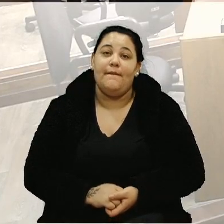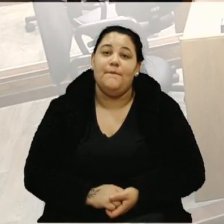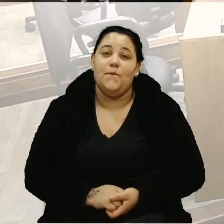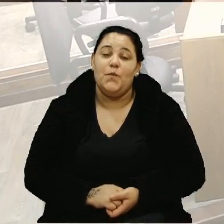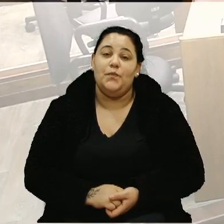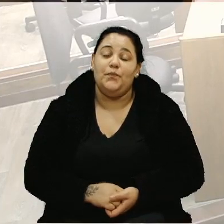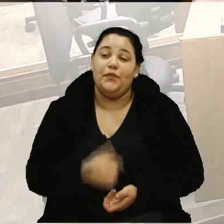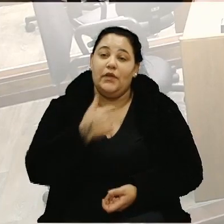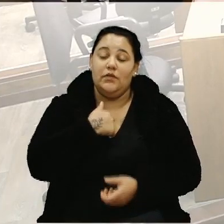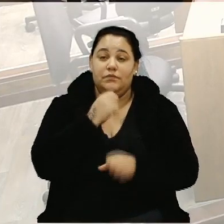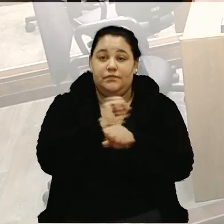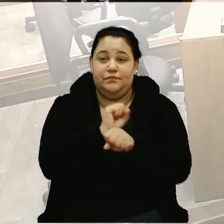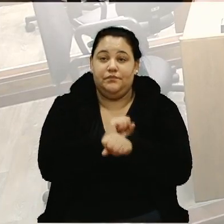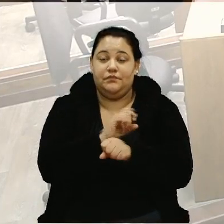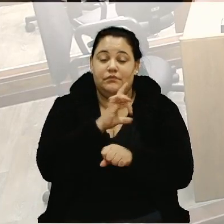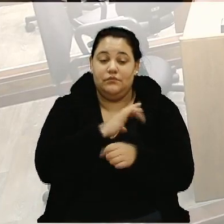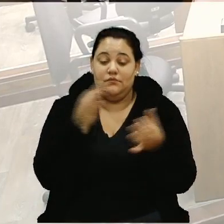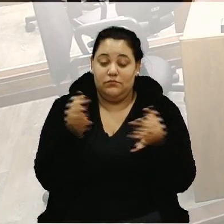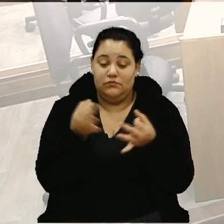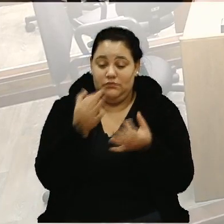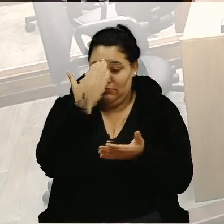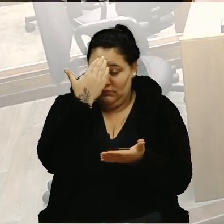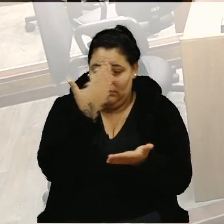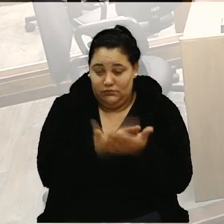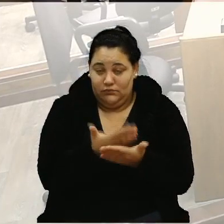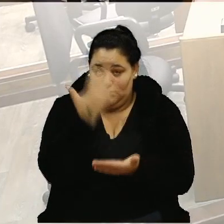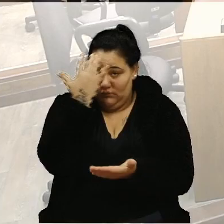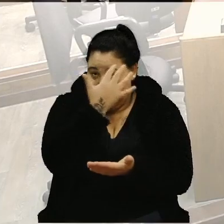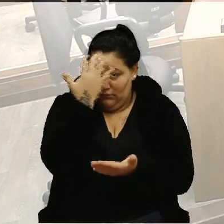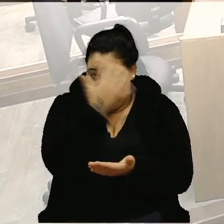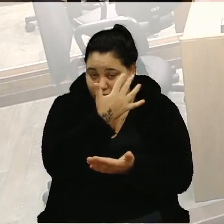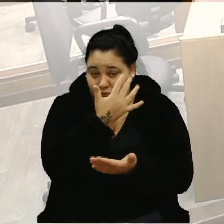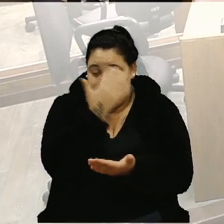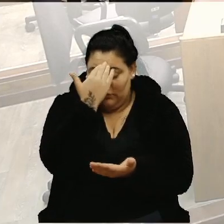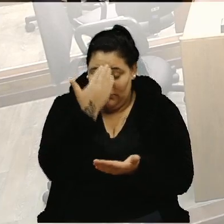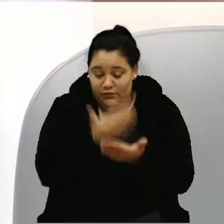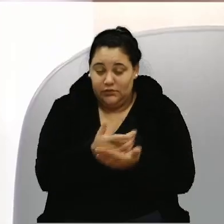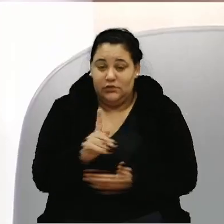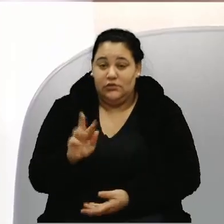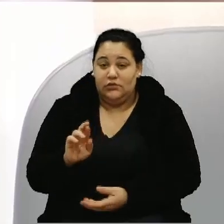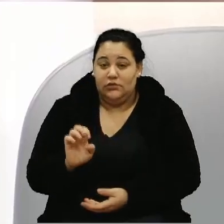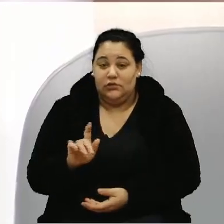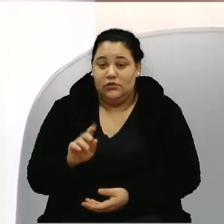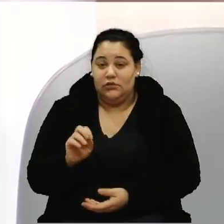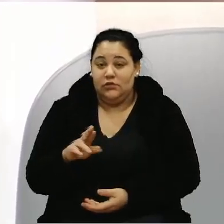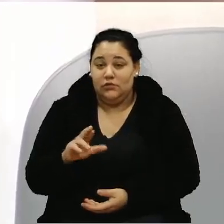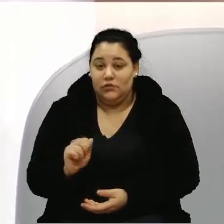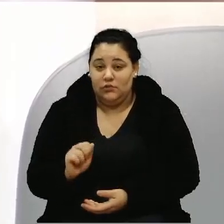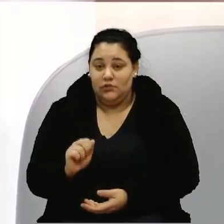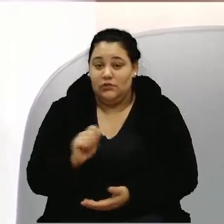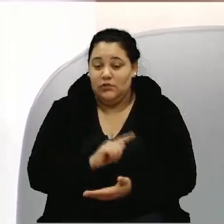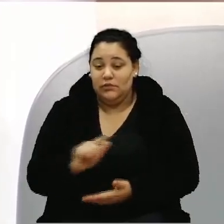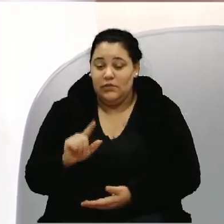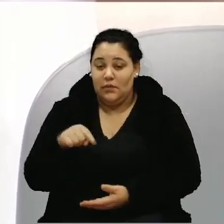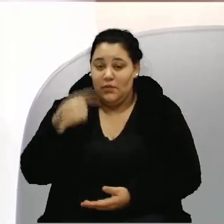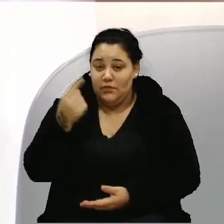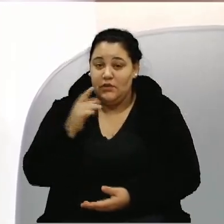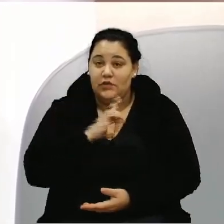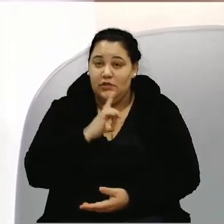espero, tenho certeza, confio no prefeito Odiló, confio na Grégora, de que a semana que vem nós tenhamos uma empresa